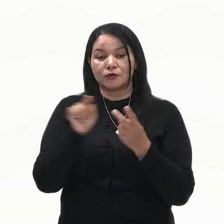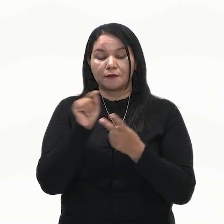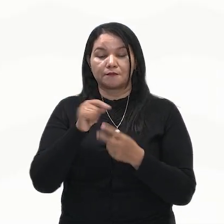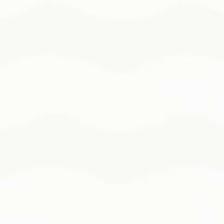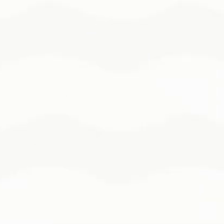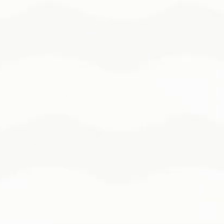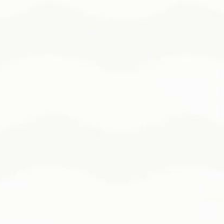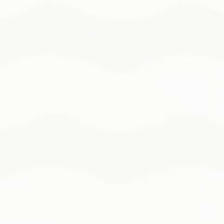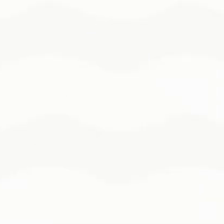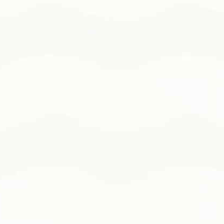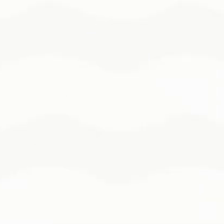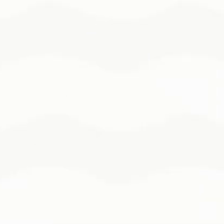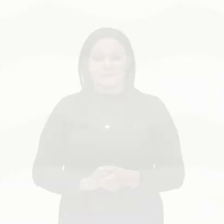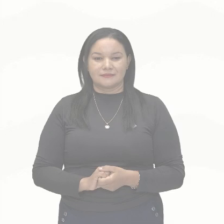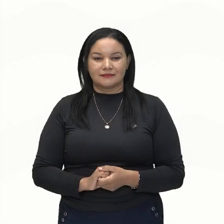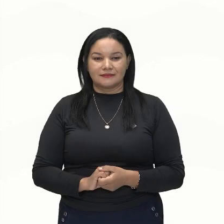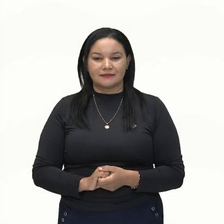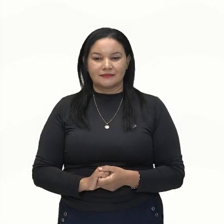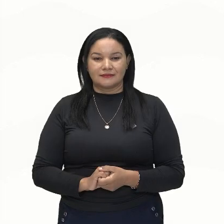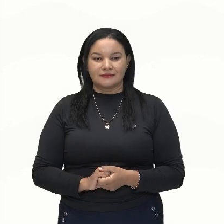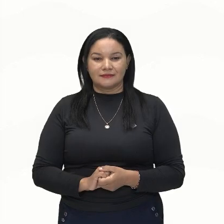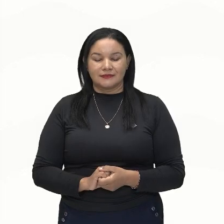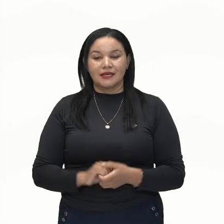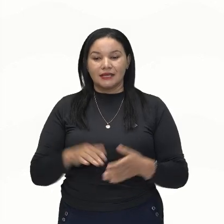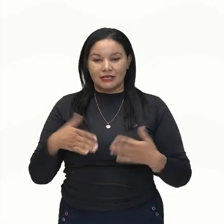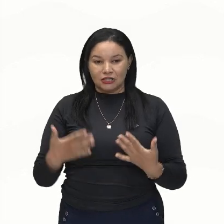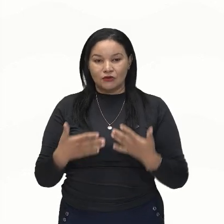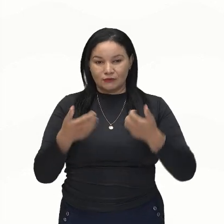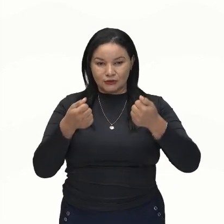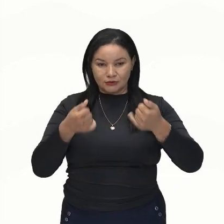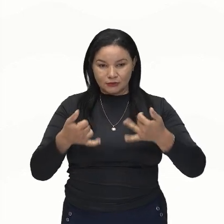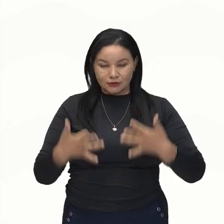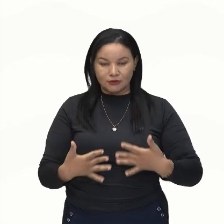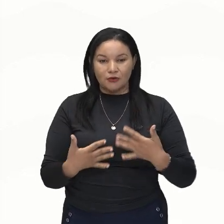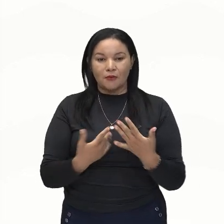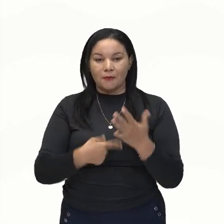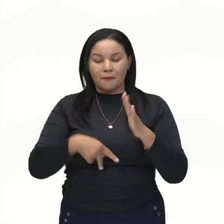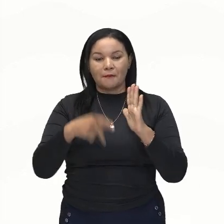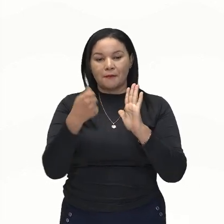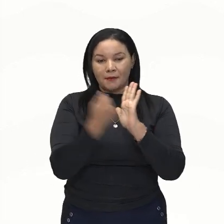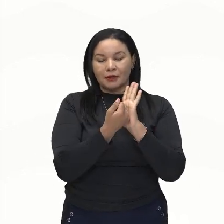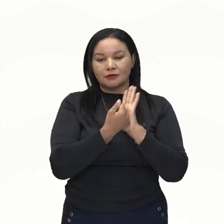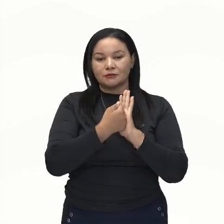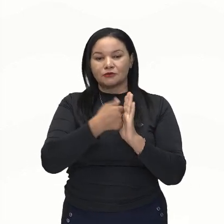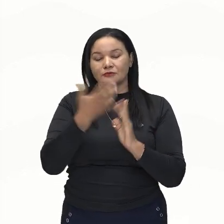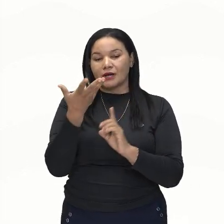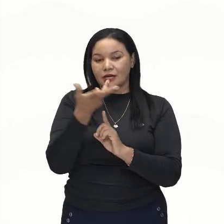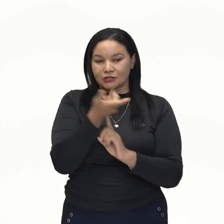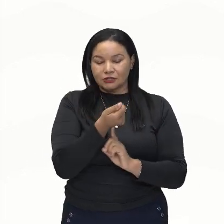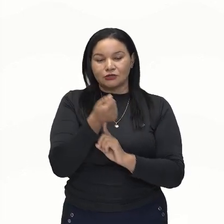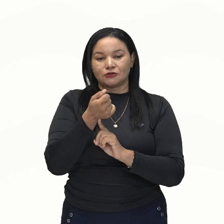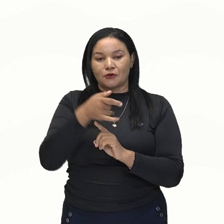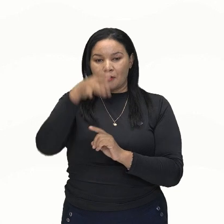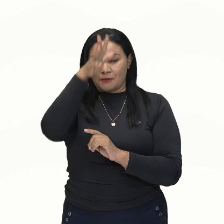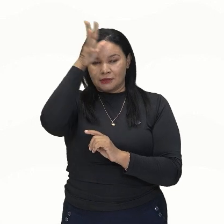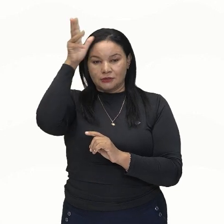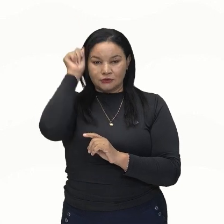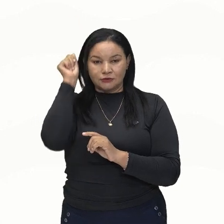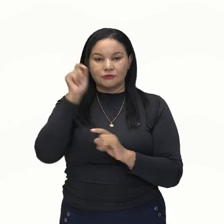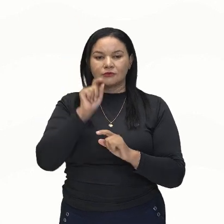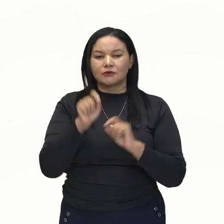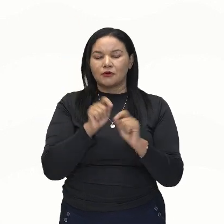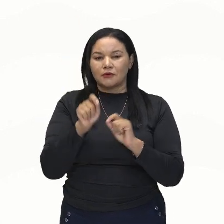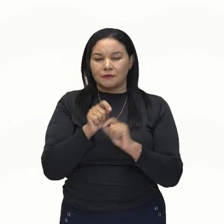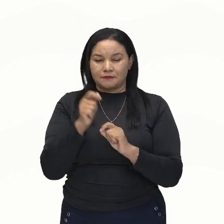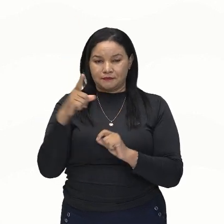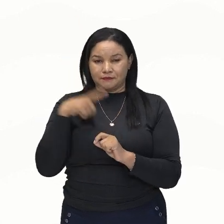Vejamos. Quando falamos do patrimônio artístico amazônico, vamos ver que ele pode